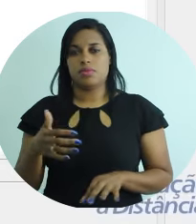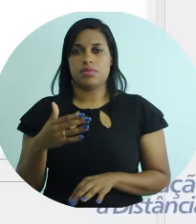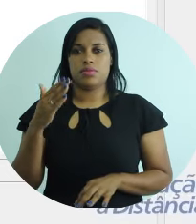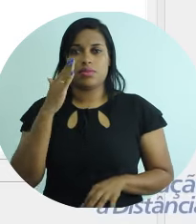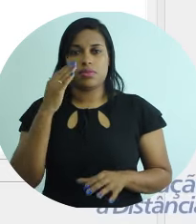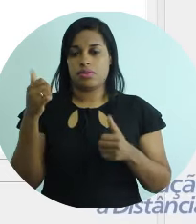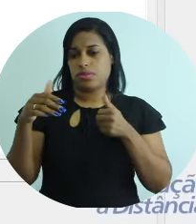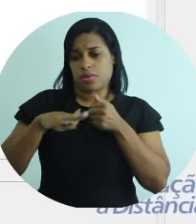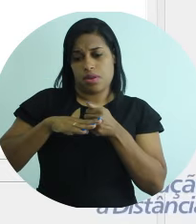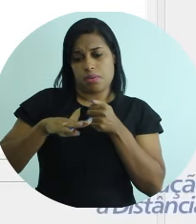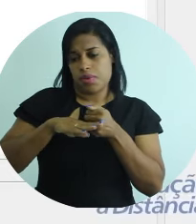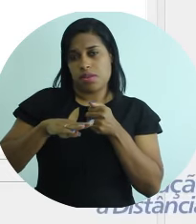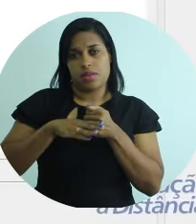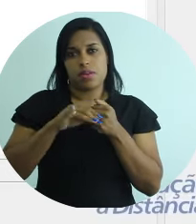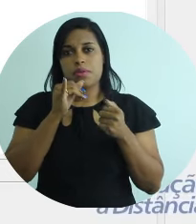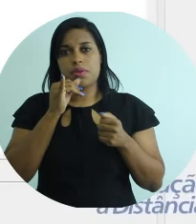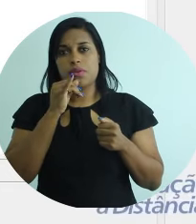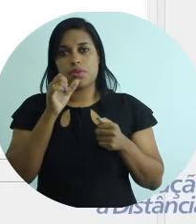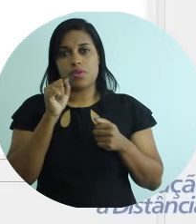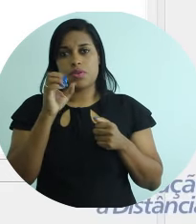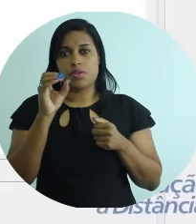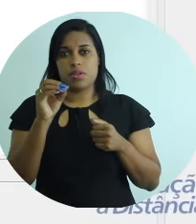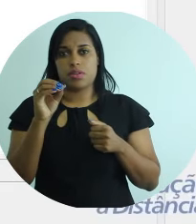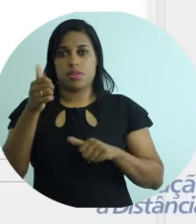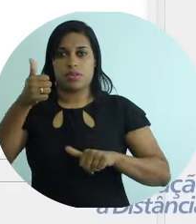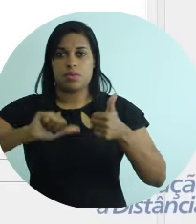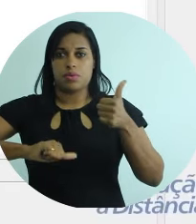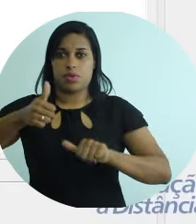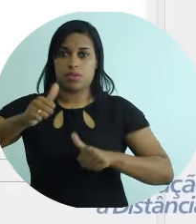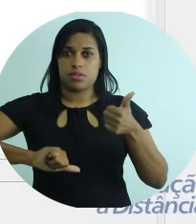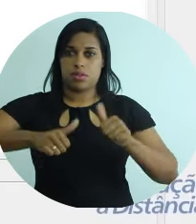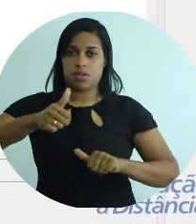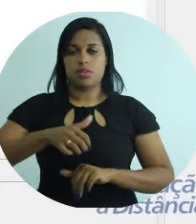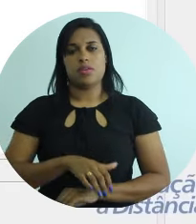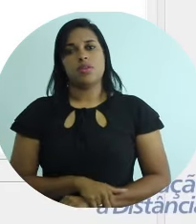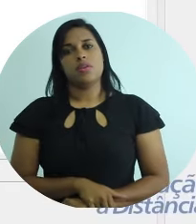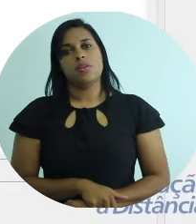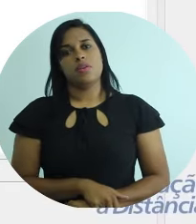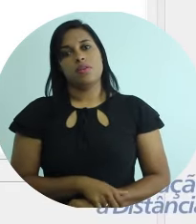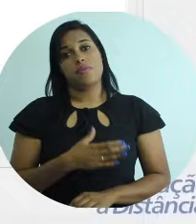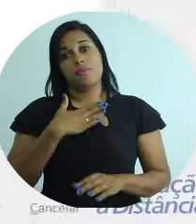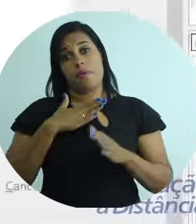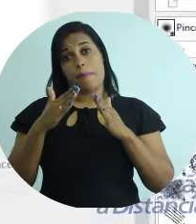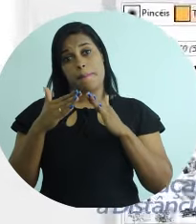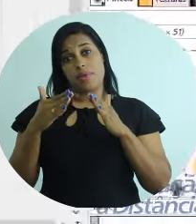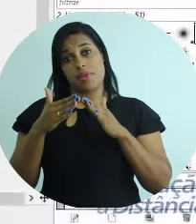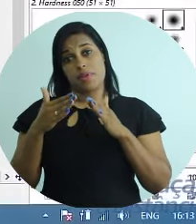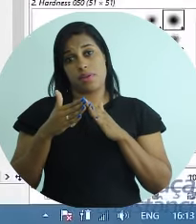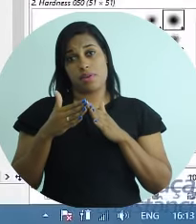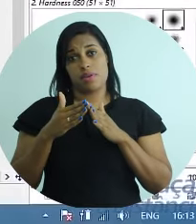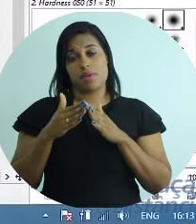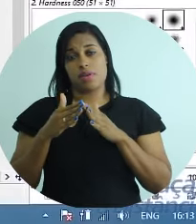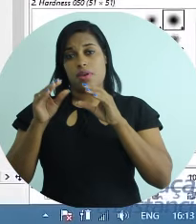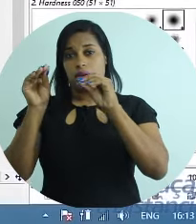intermediário, vamos colocar com 80 no nível de qualidade. Vou pedir para exportar.